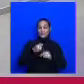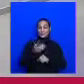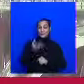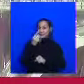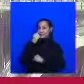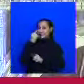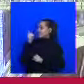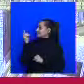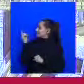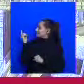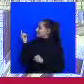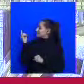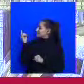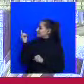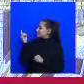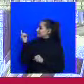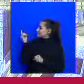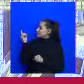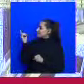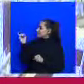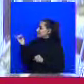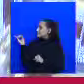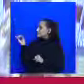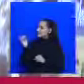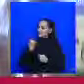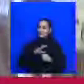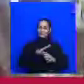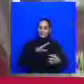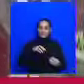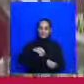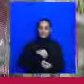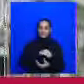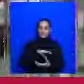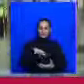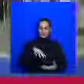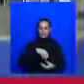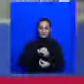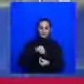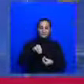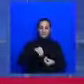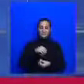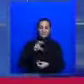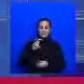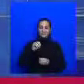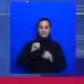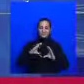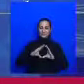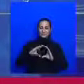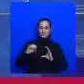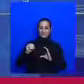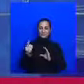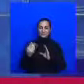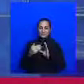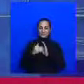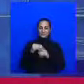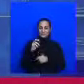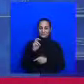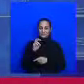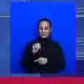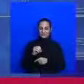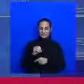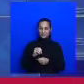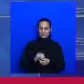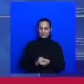Sena. Bolas posicionadas, valendo. Globo recarregado, embaralhando 50 bolas numeradas de 0